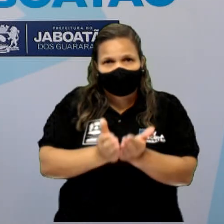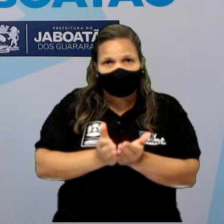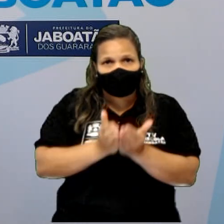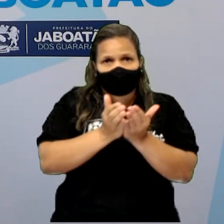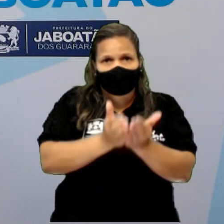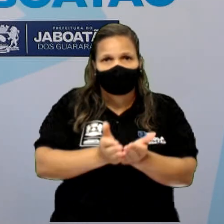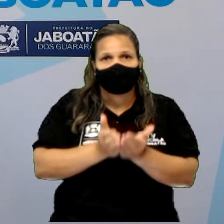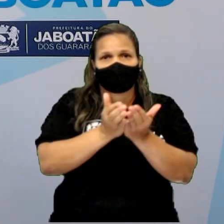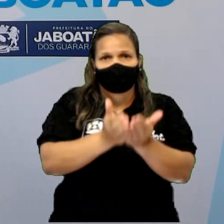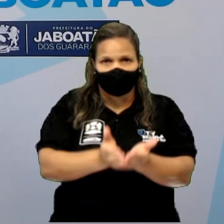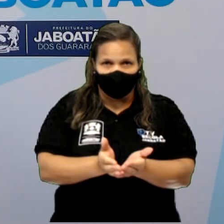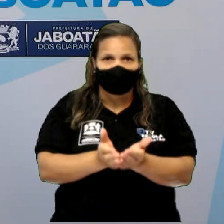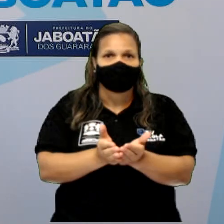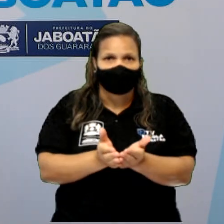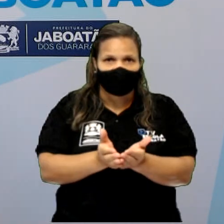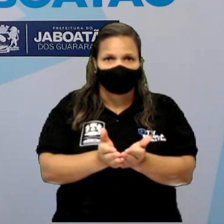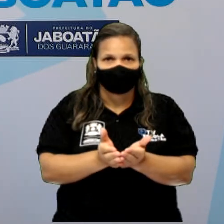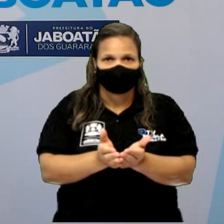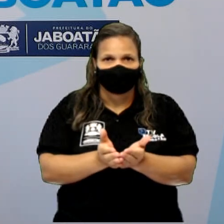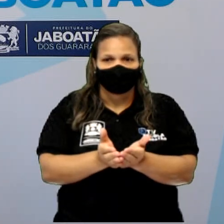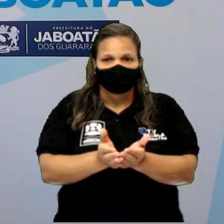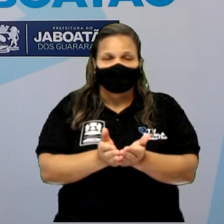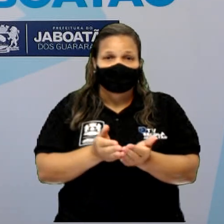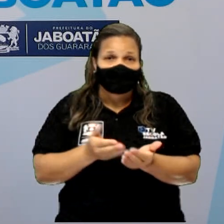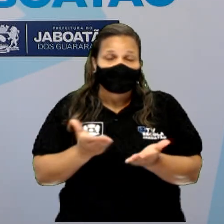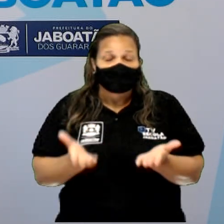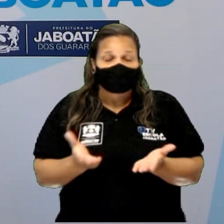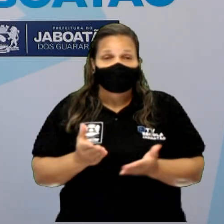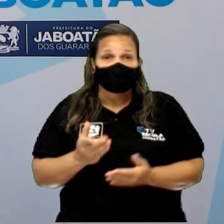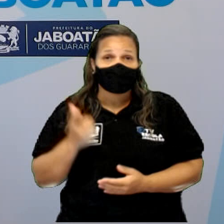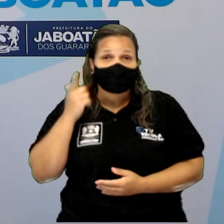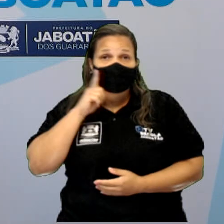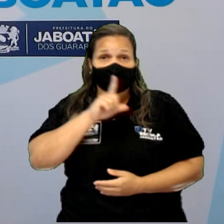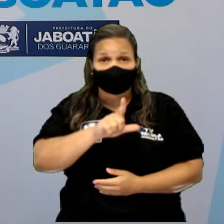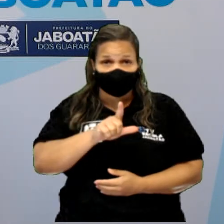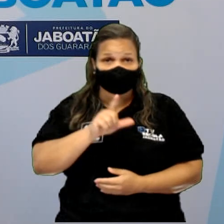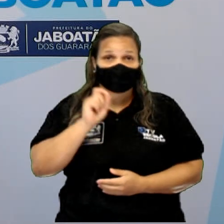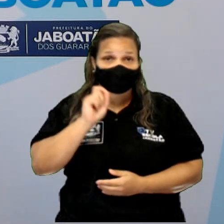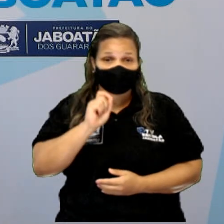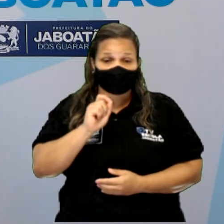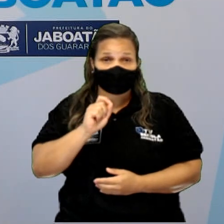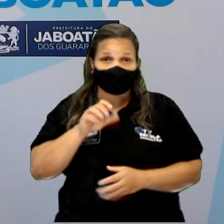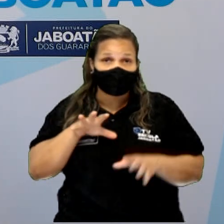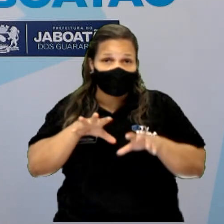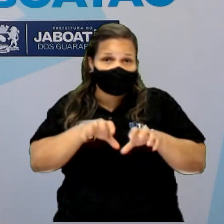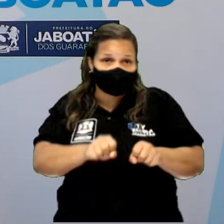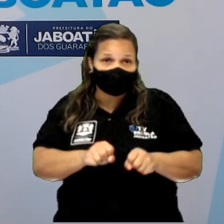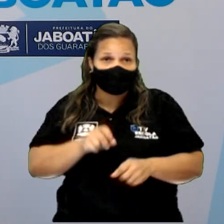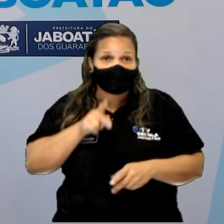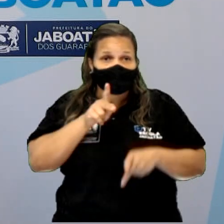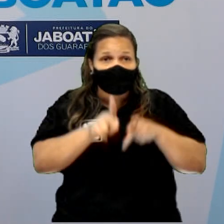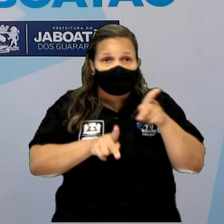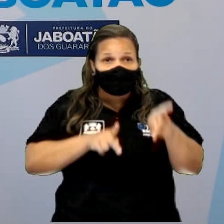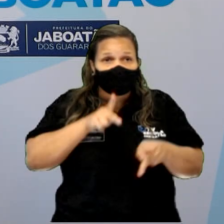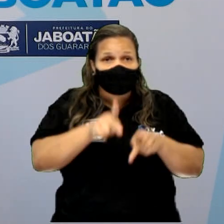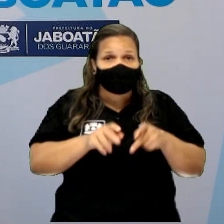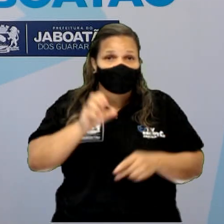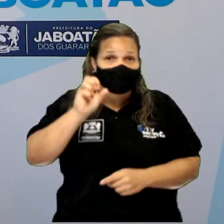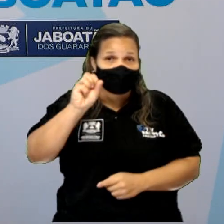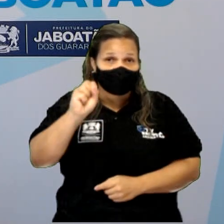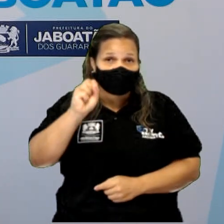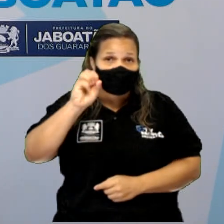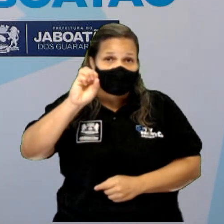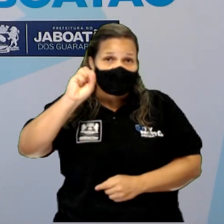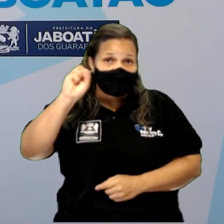soldados a avançarem dentro do território dos astecas até conseguir o êxito de dominar os astecas. Mas essa dominação, ela